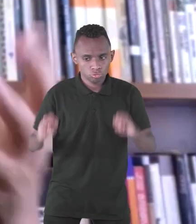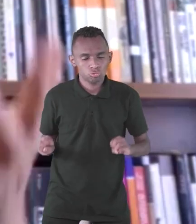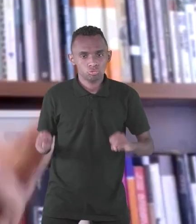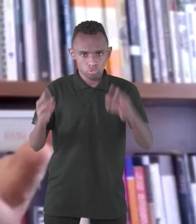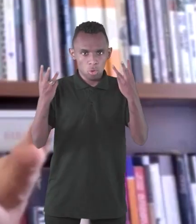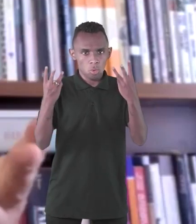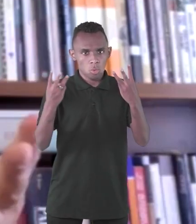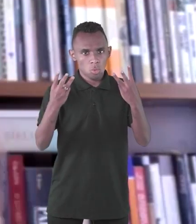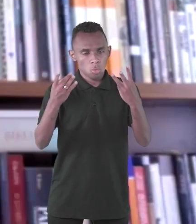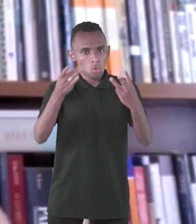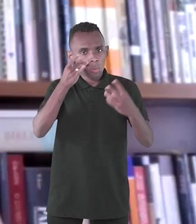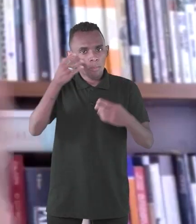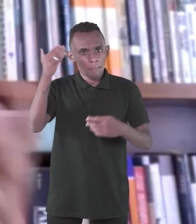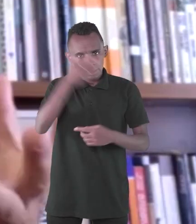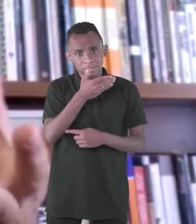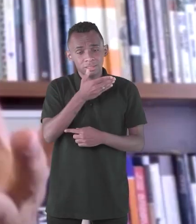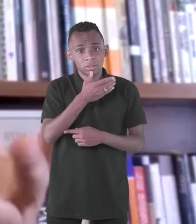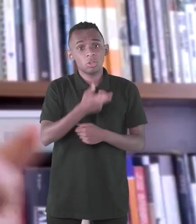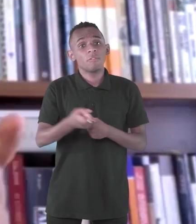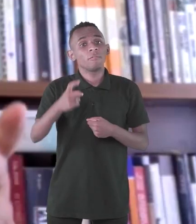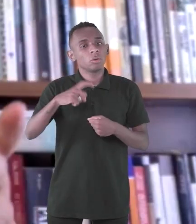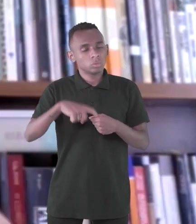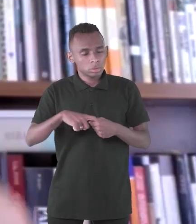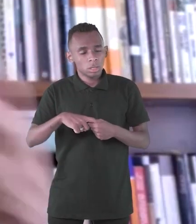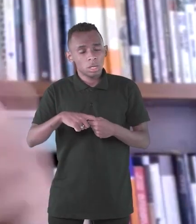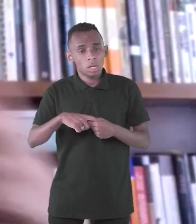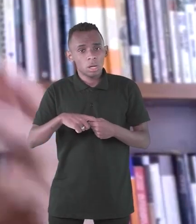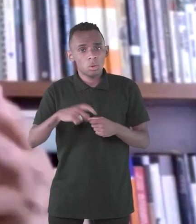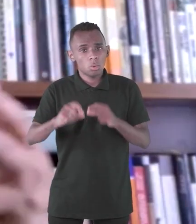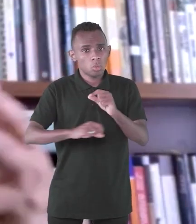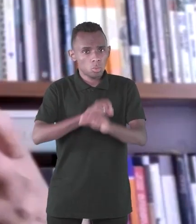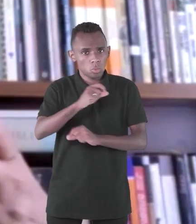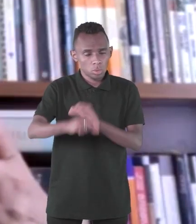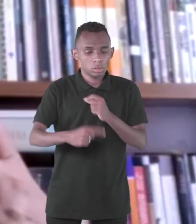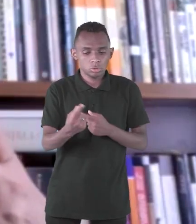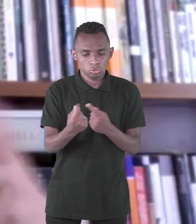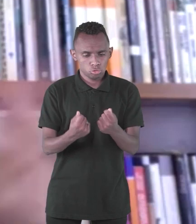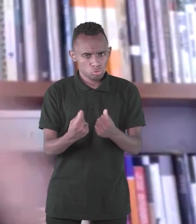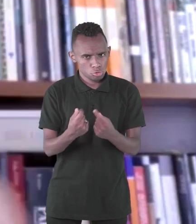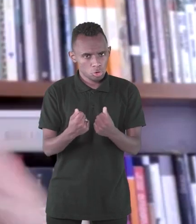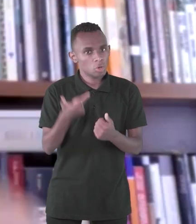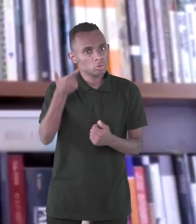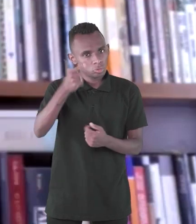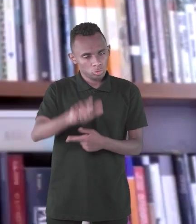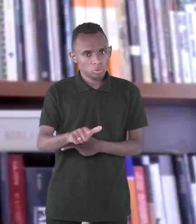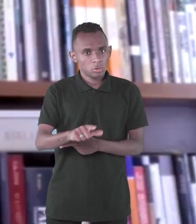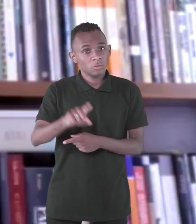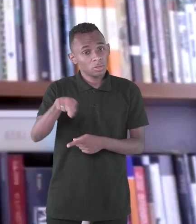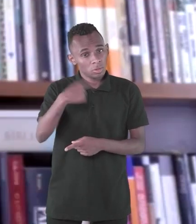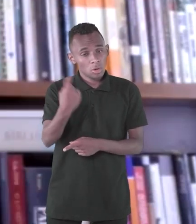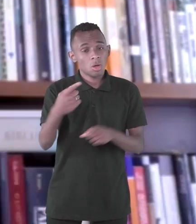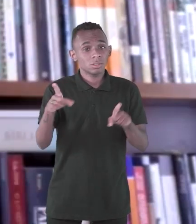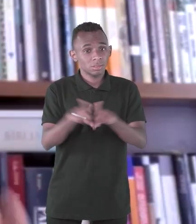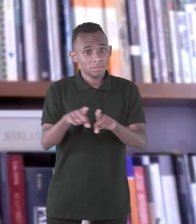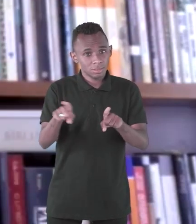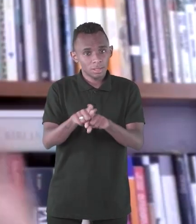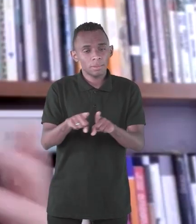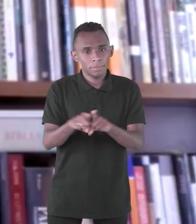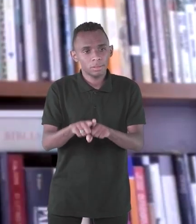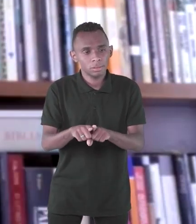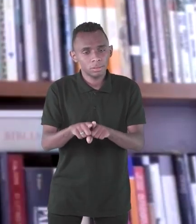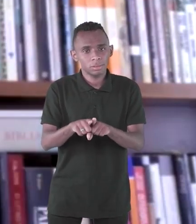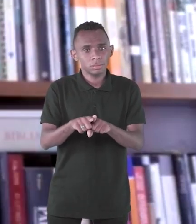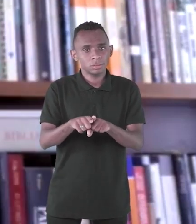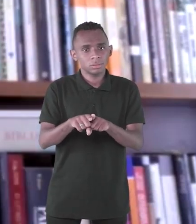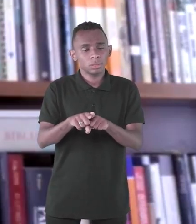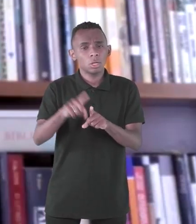shows, poderão voltar a ter sua renda de volta, e nós também, né?